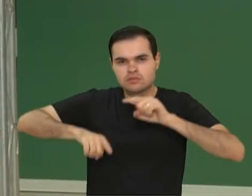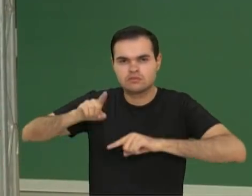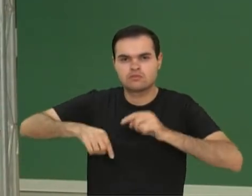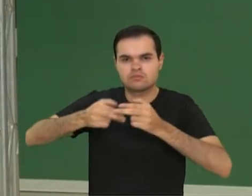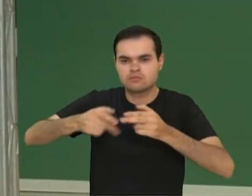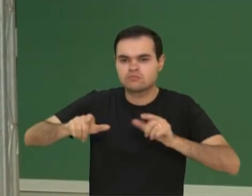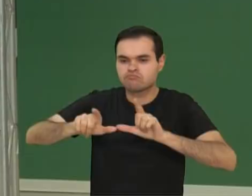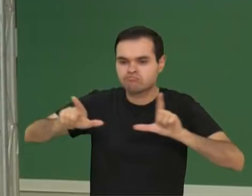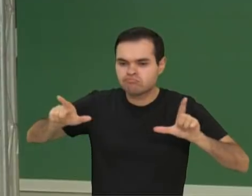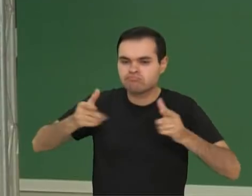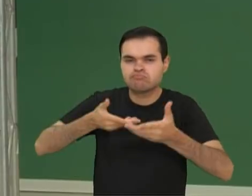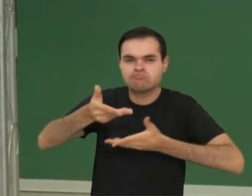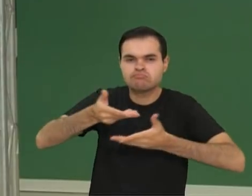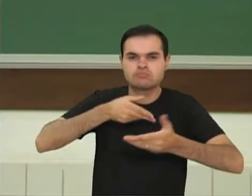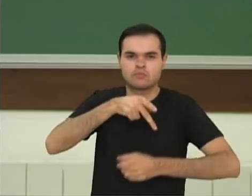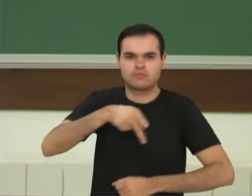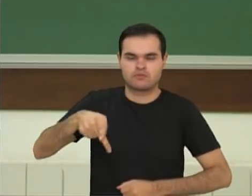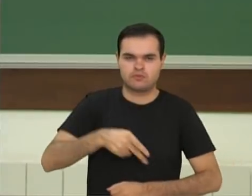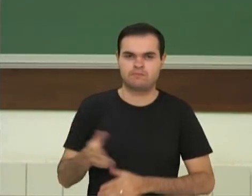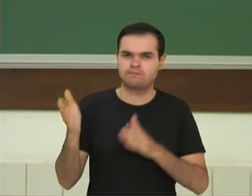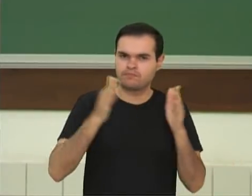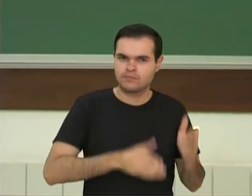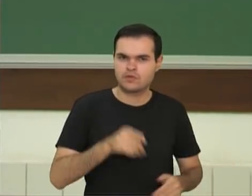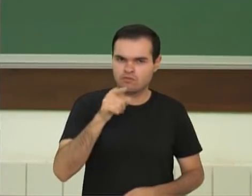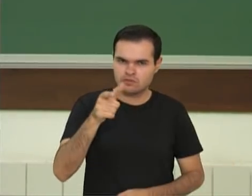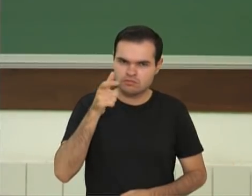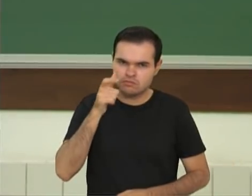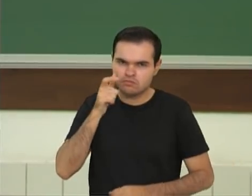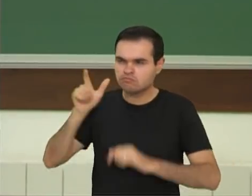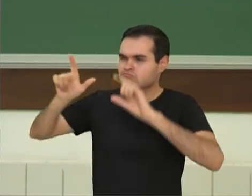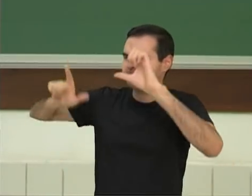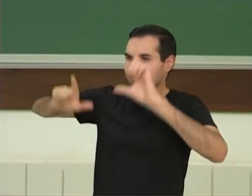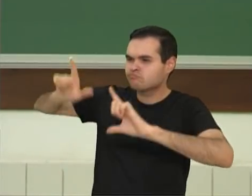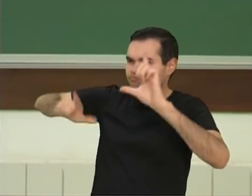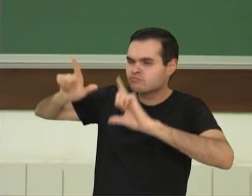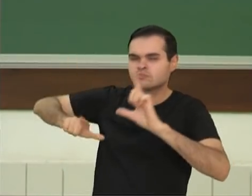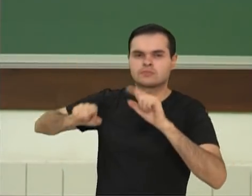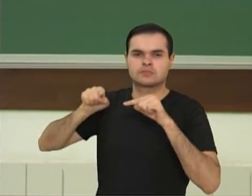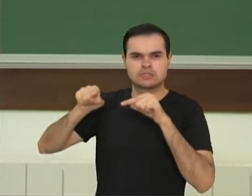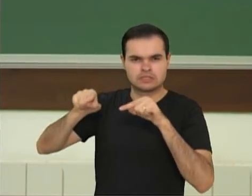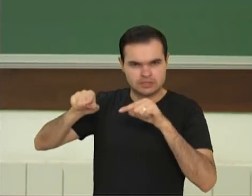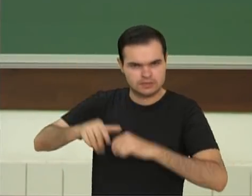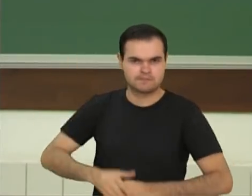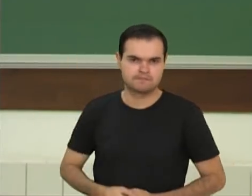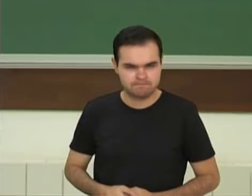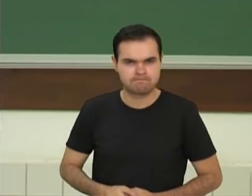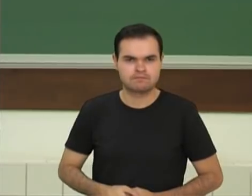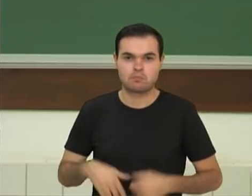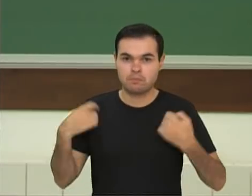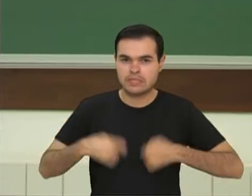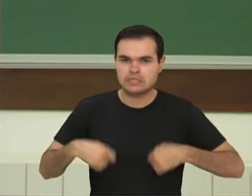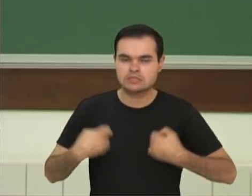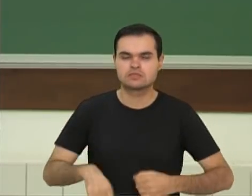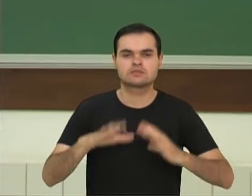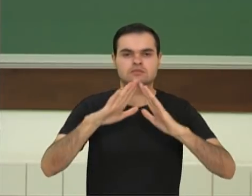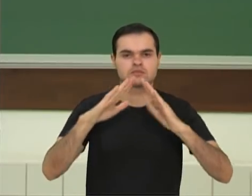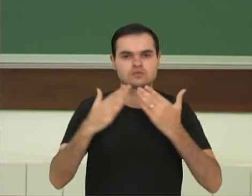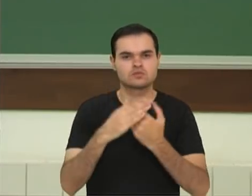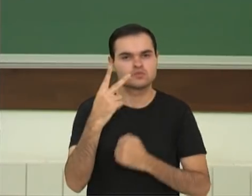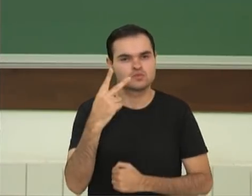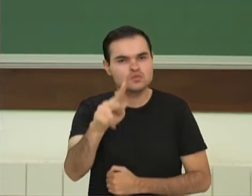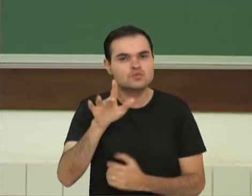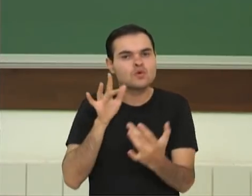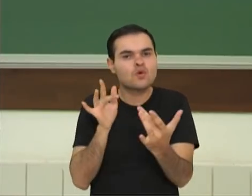e interaja com o seu professor. Você que está realizando através da televisão, mantenha um contato com o